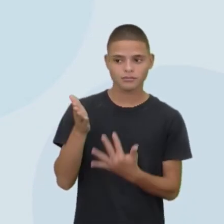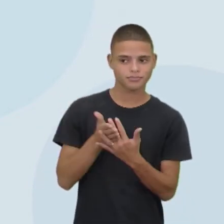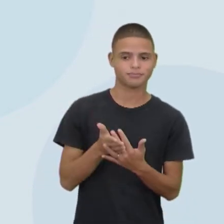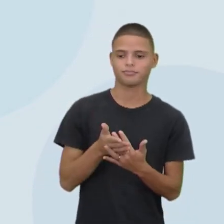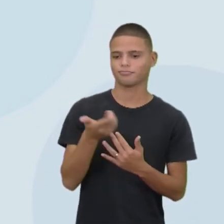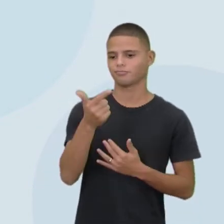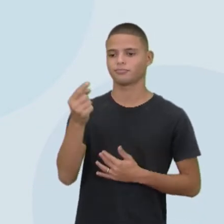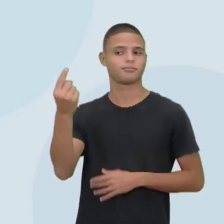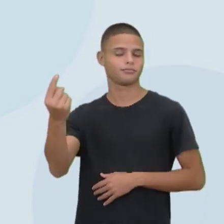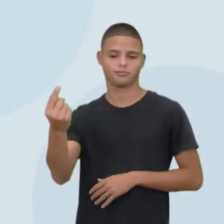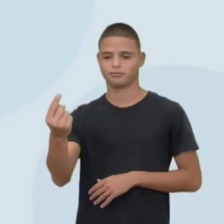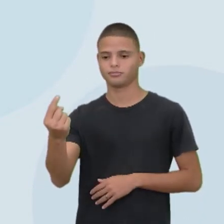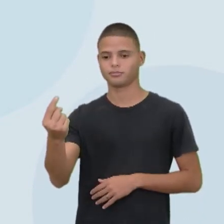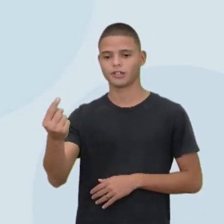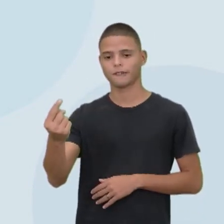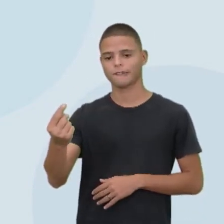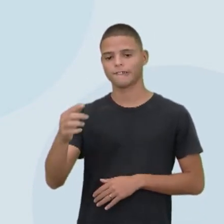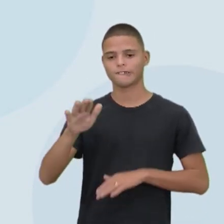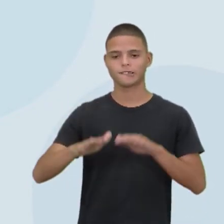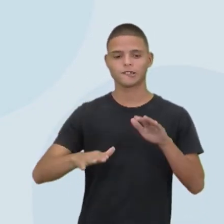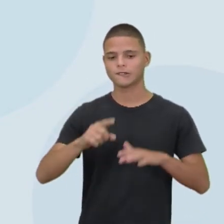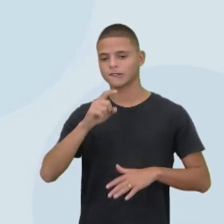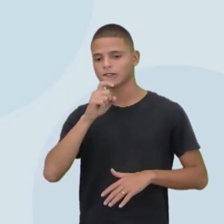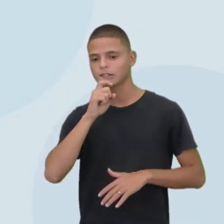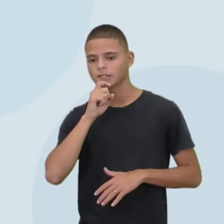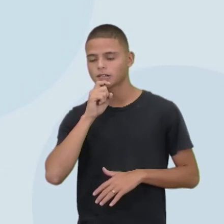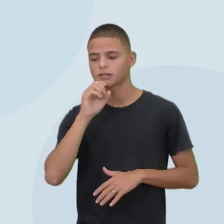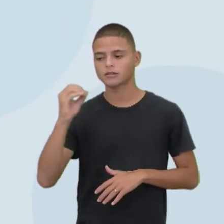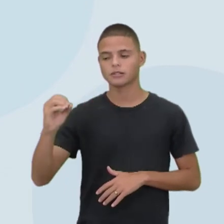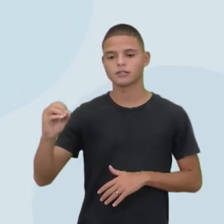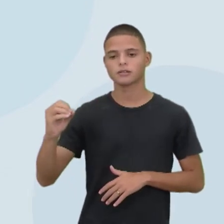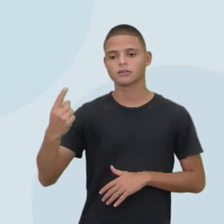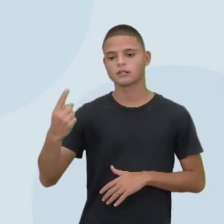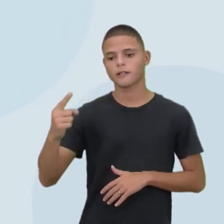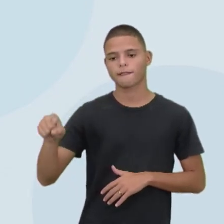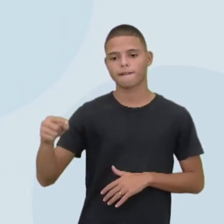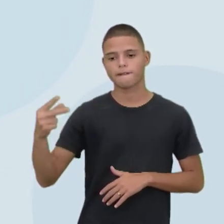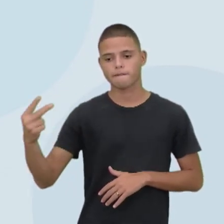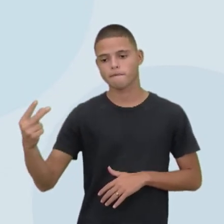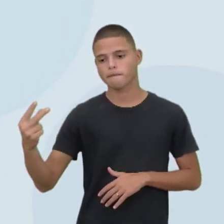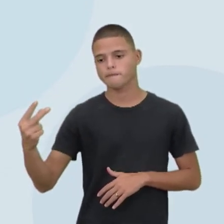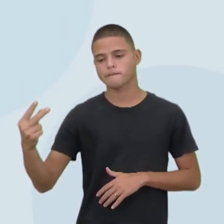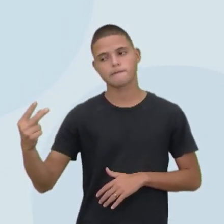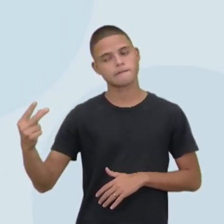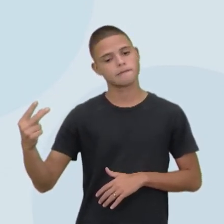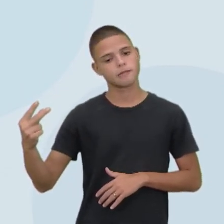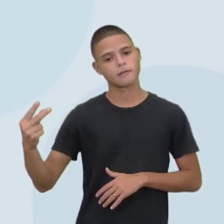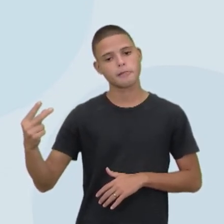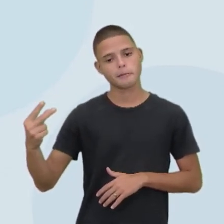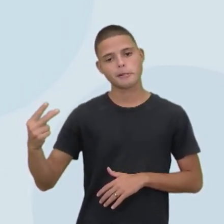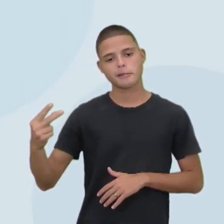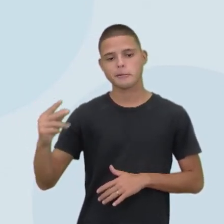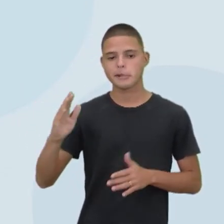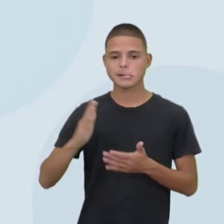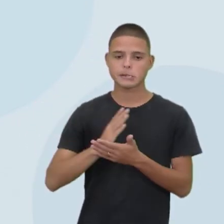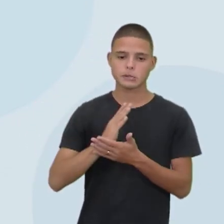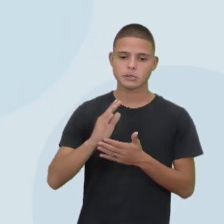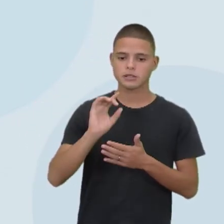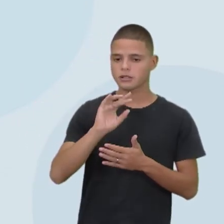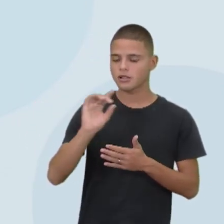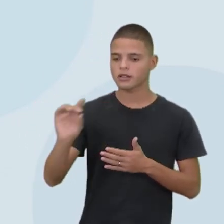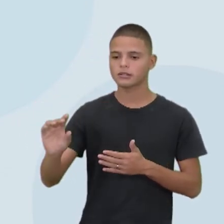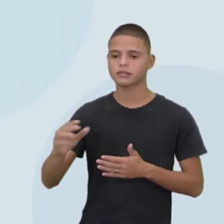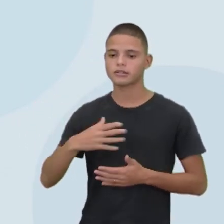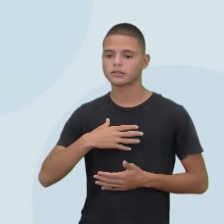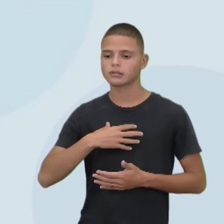acontece? A gente tem nenhum filho, 0, 1, 2, 2 tá bom, né? Chega. Depende, né? Cada família, às vezes,